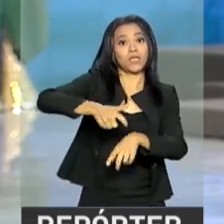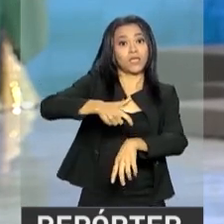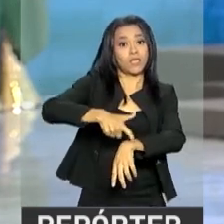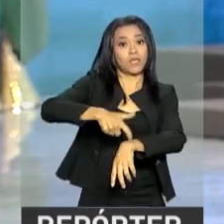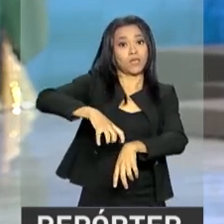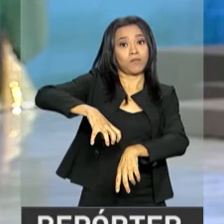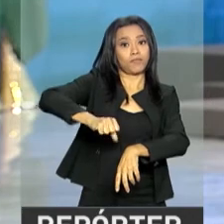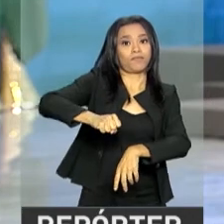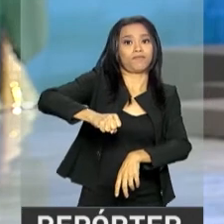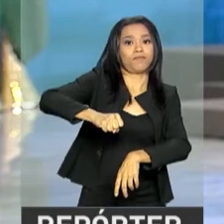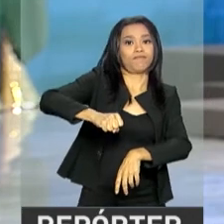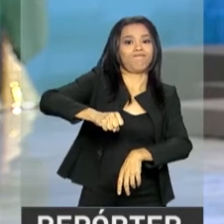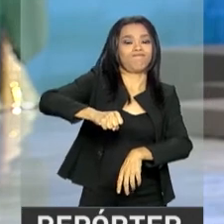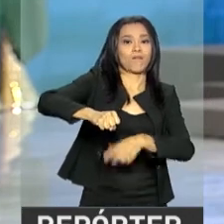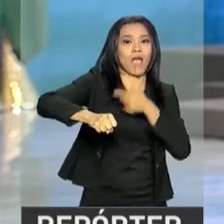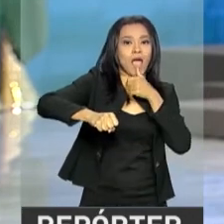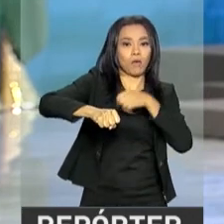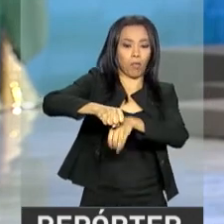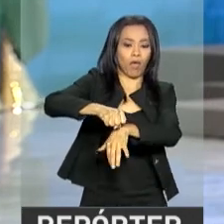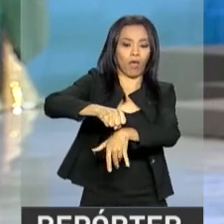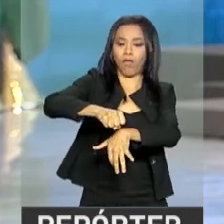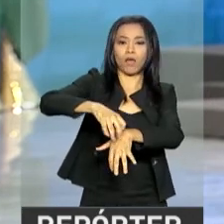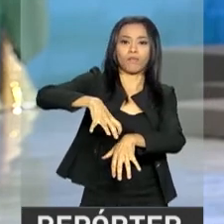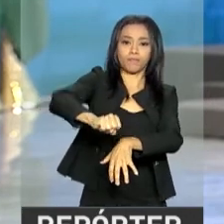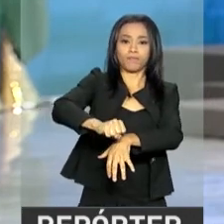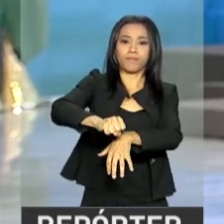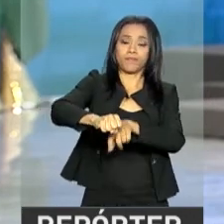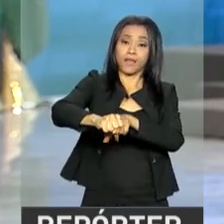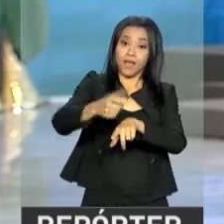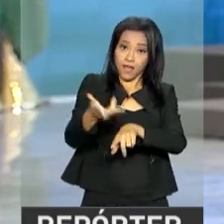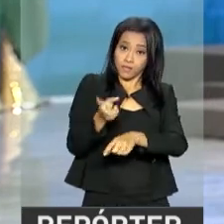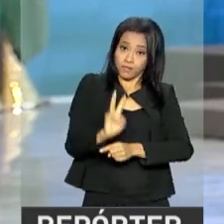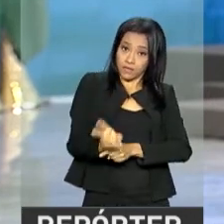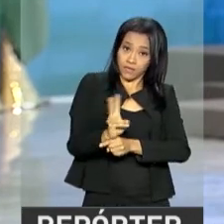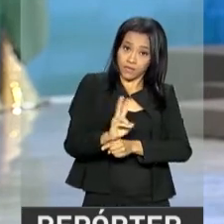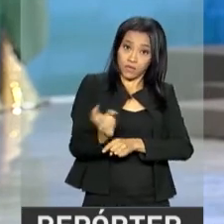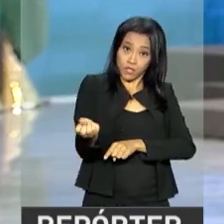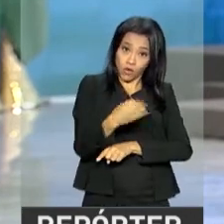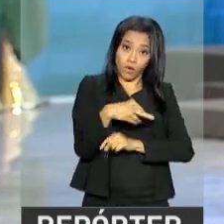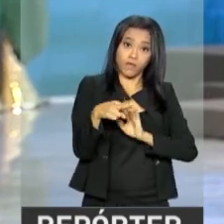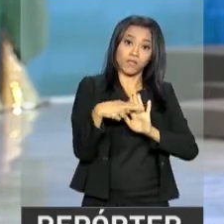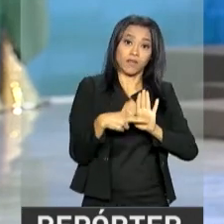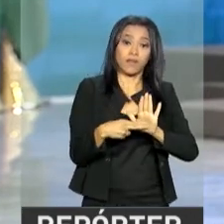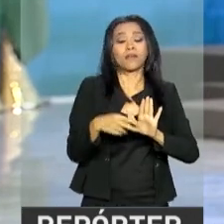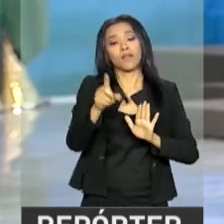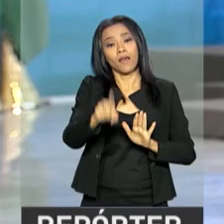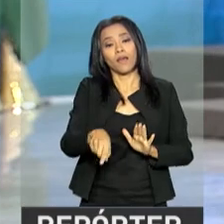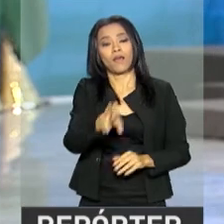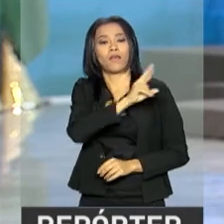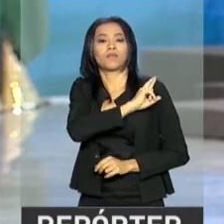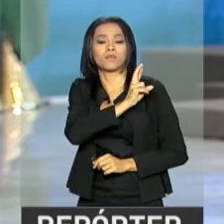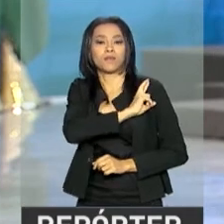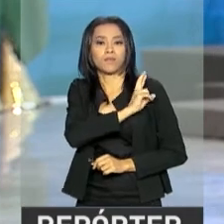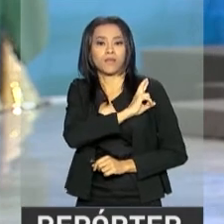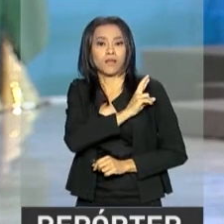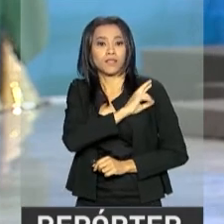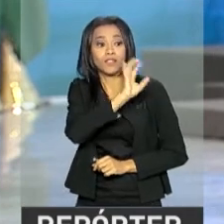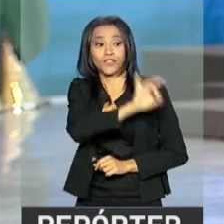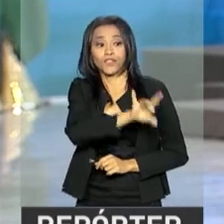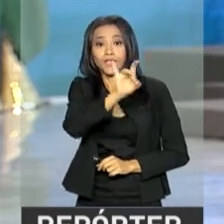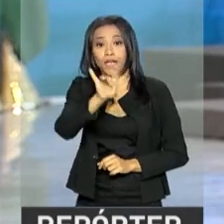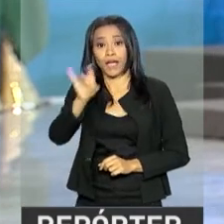vedação automático de água a fiscalização dessas novas regras ficará sob a responsabilidade de cada